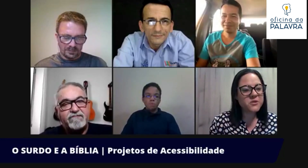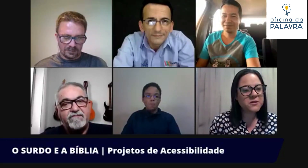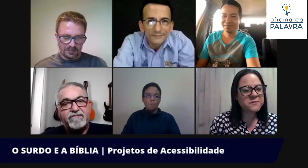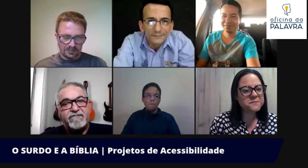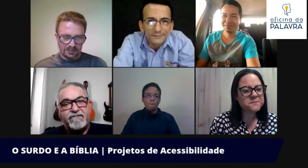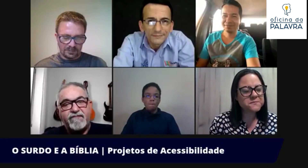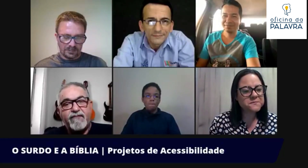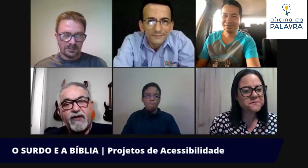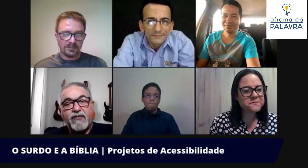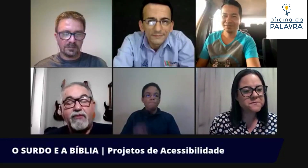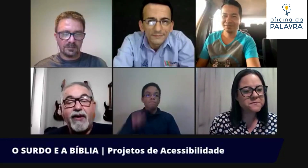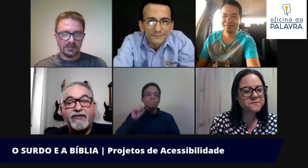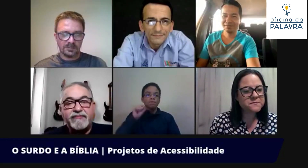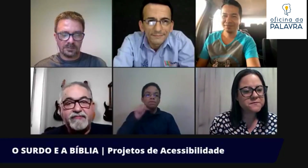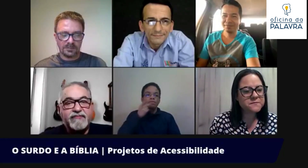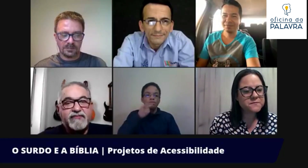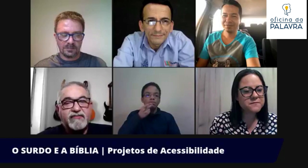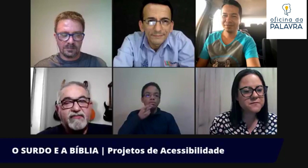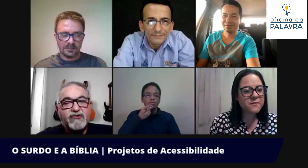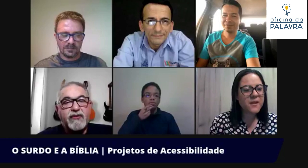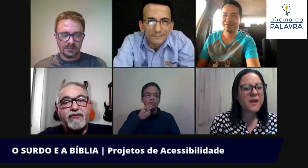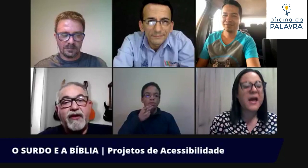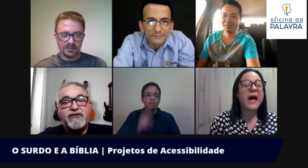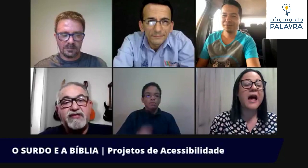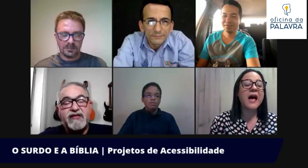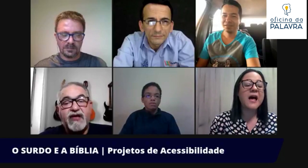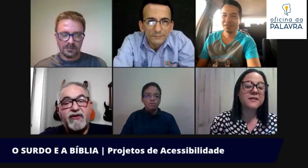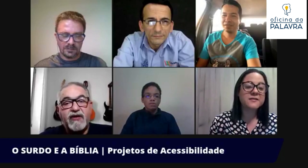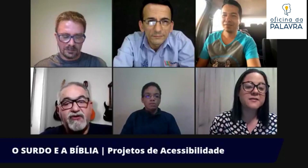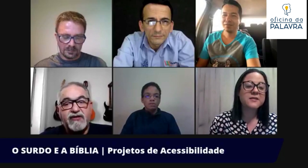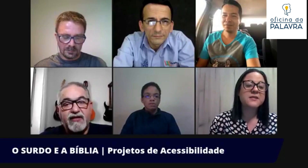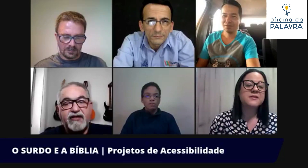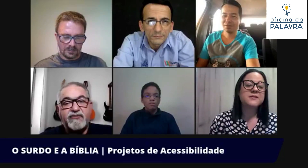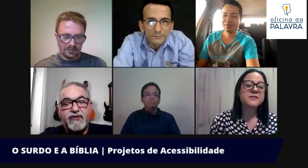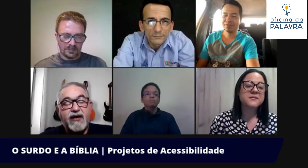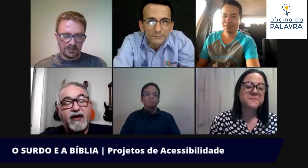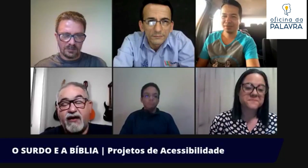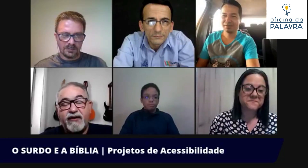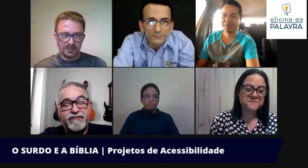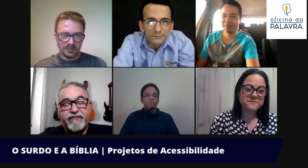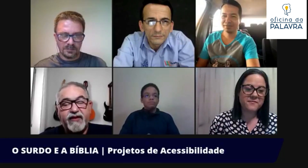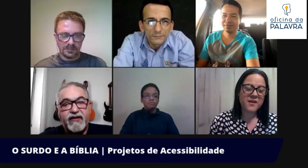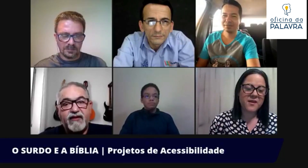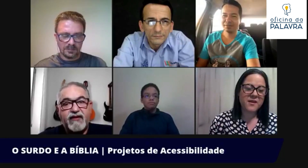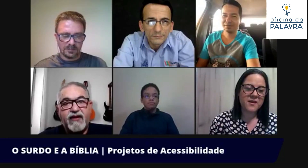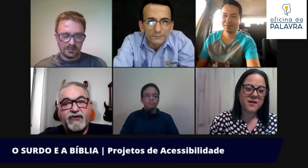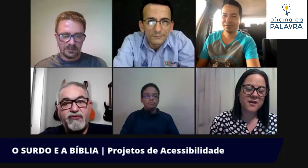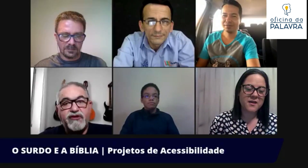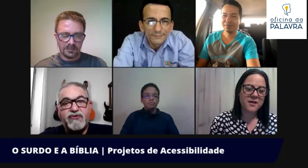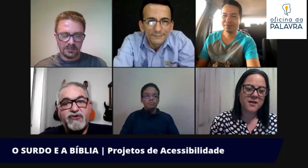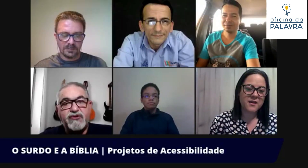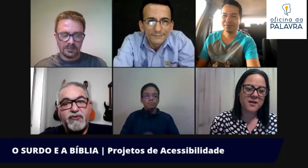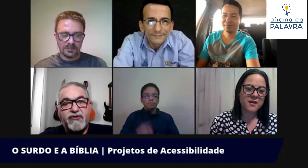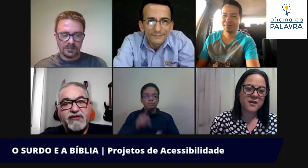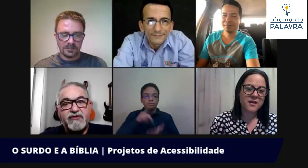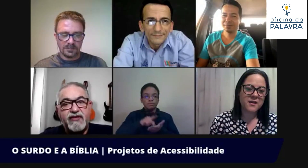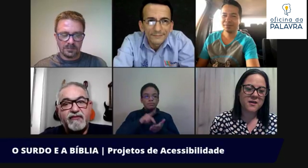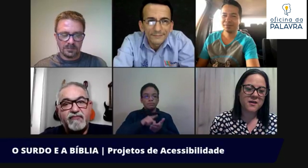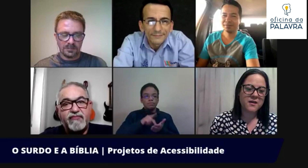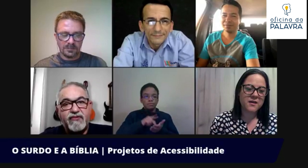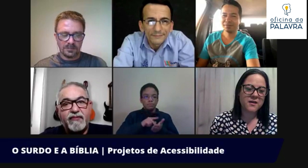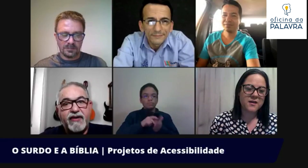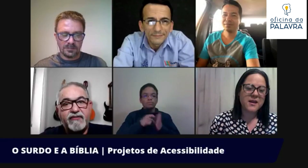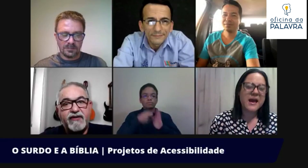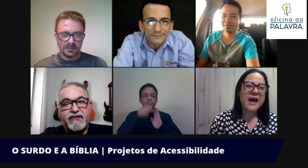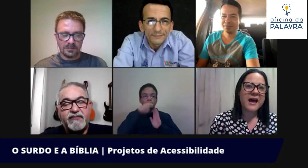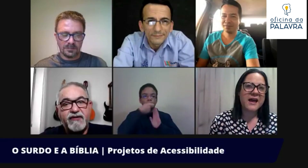que, pastor? Manuário de sinal que a sociedade, que a Junta de Missões produziu,